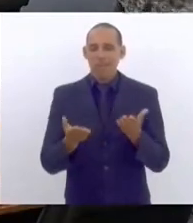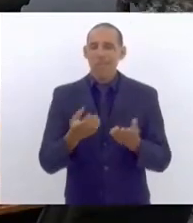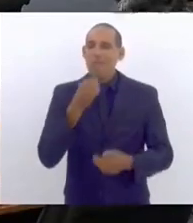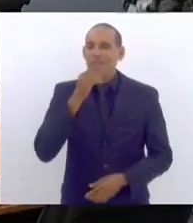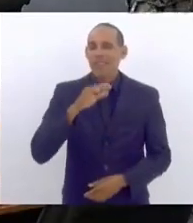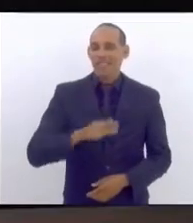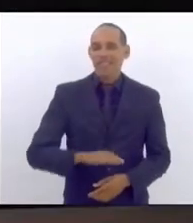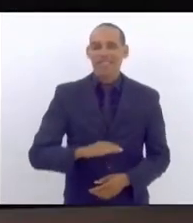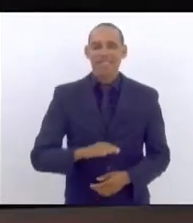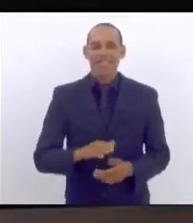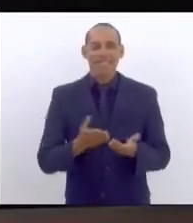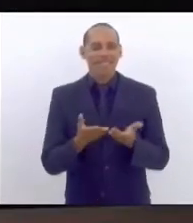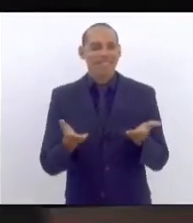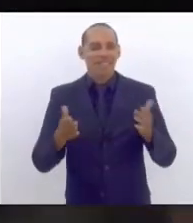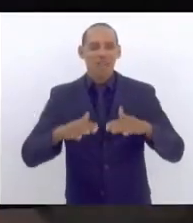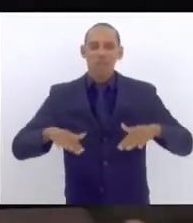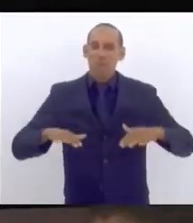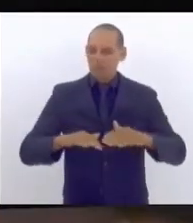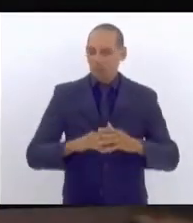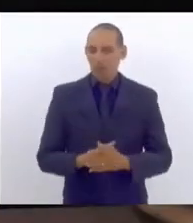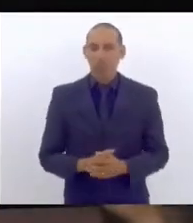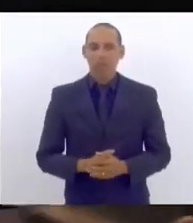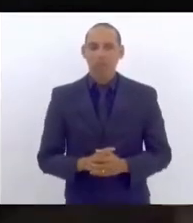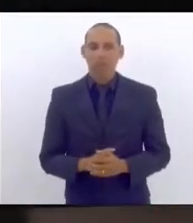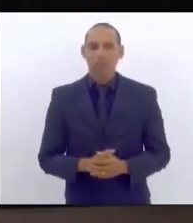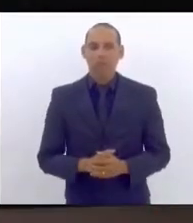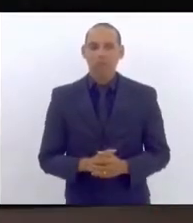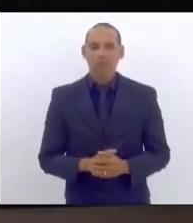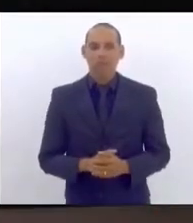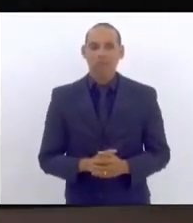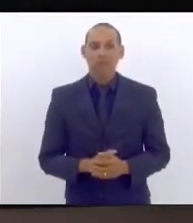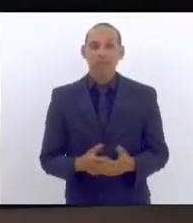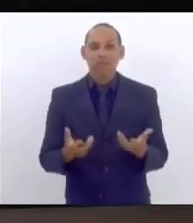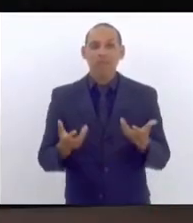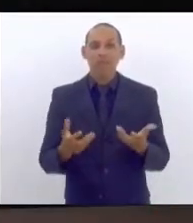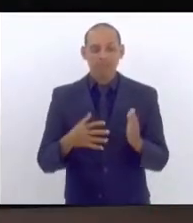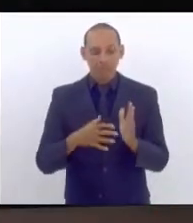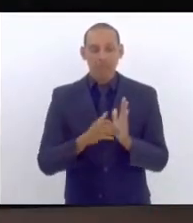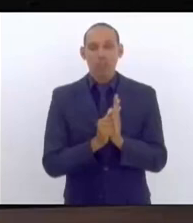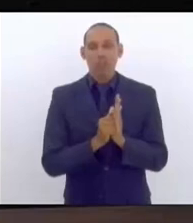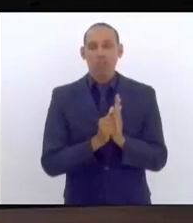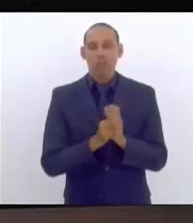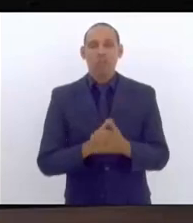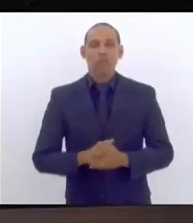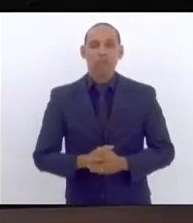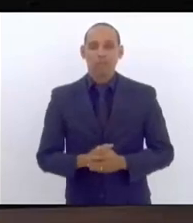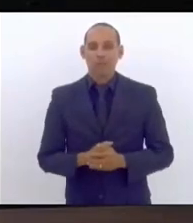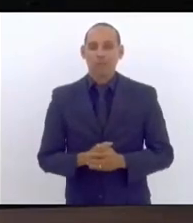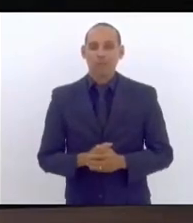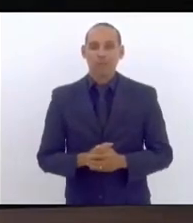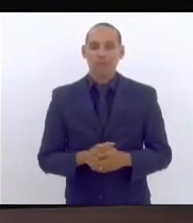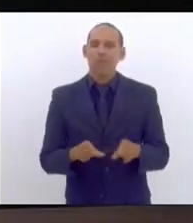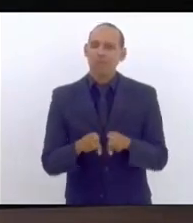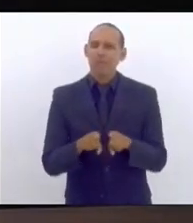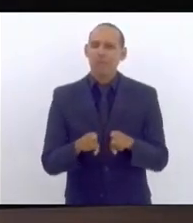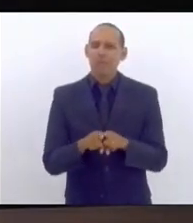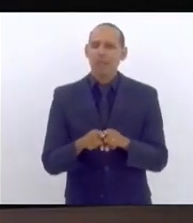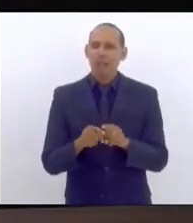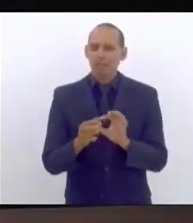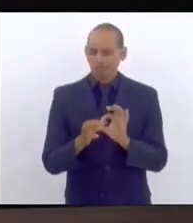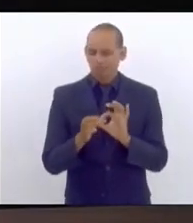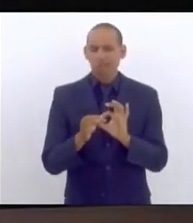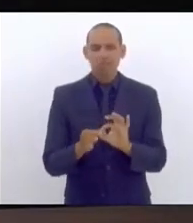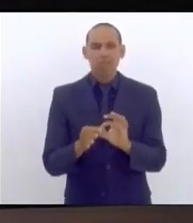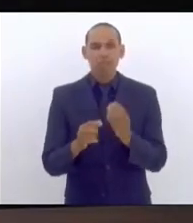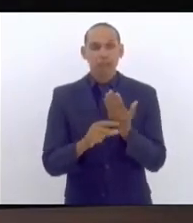Boa tarde a todas e todos. Quero fazer aqui o registro que também integram